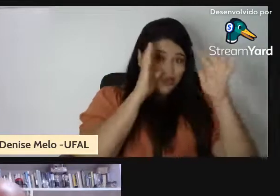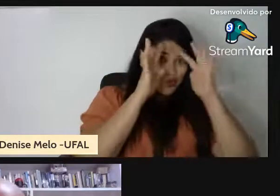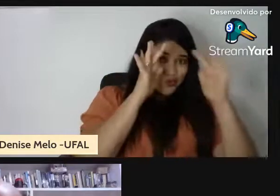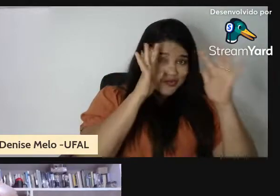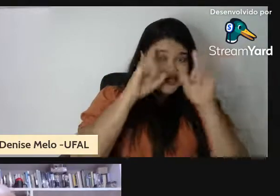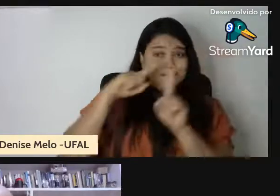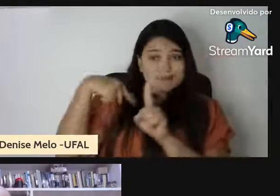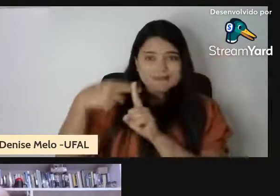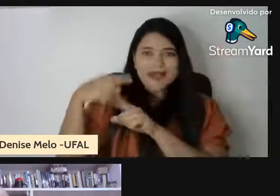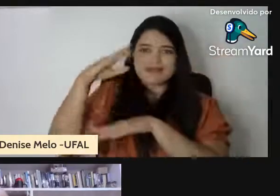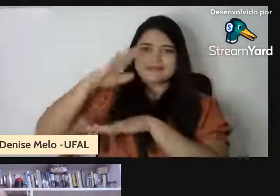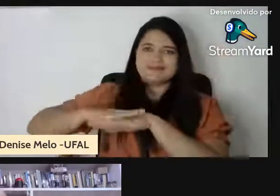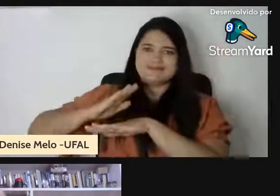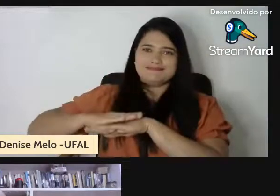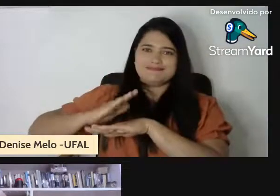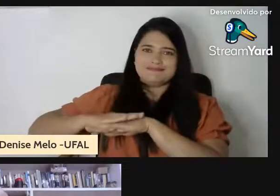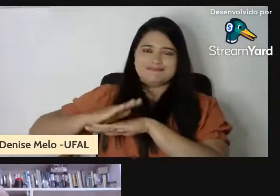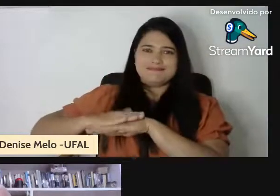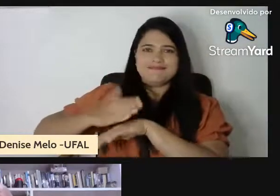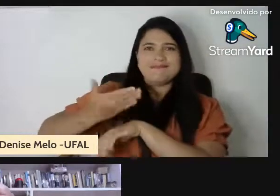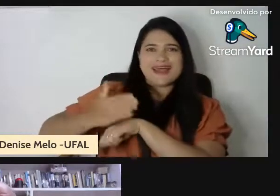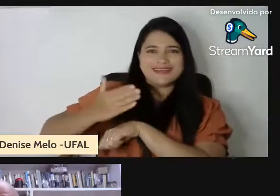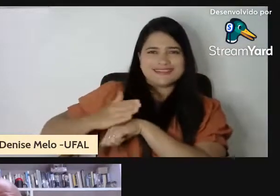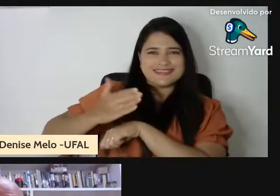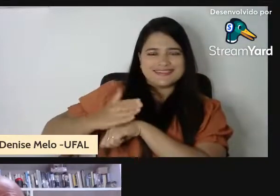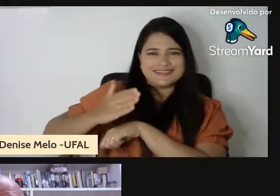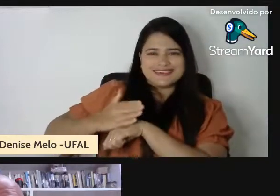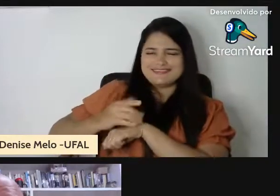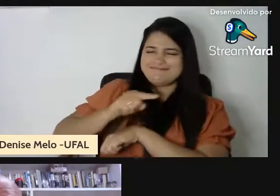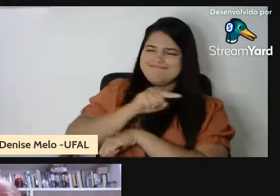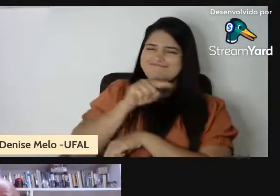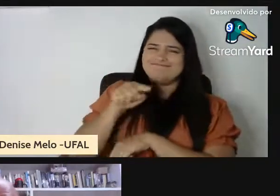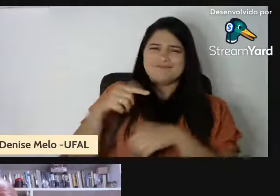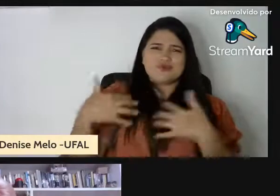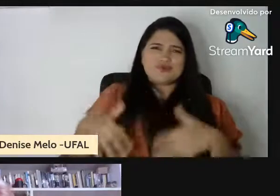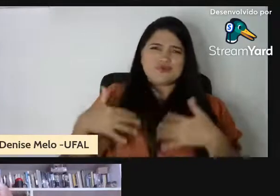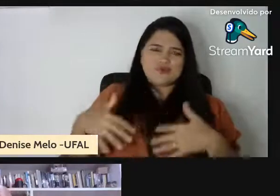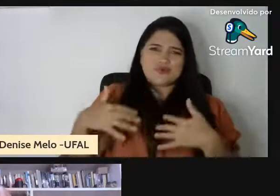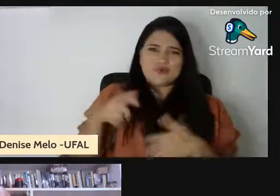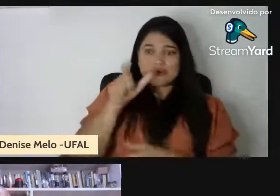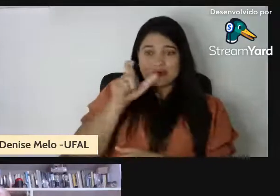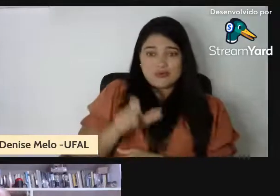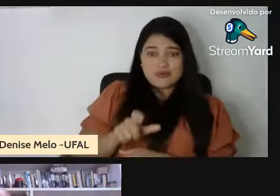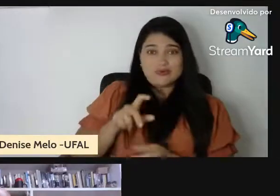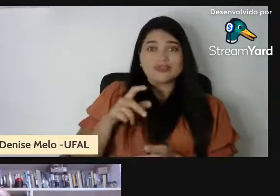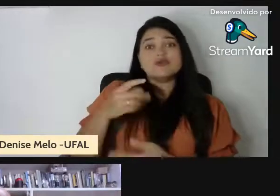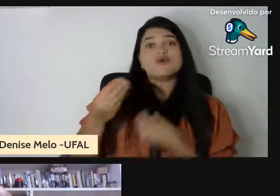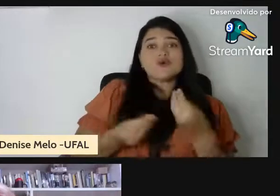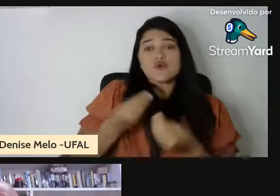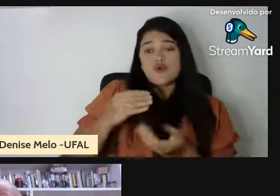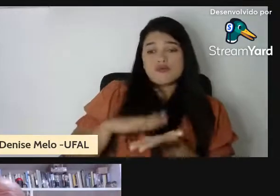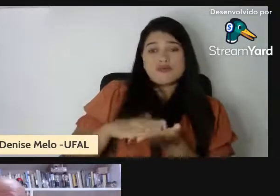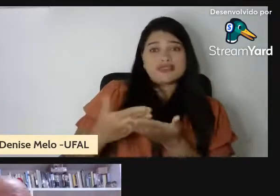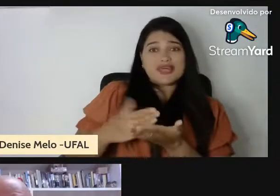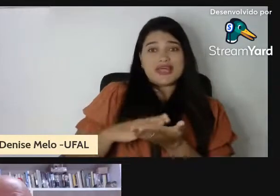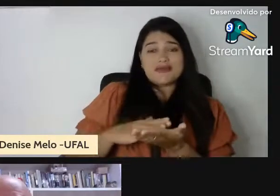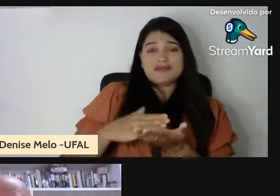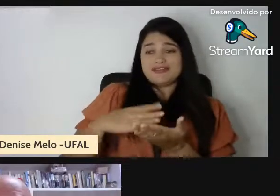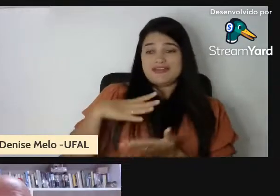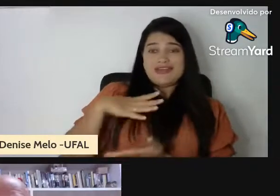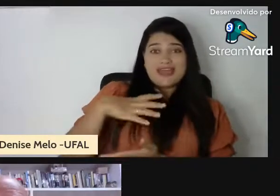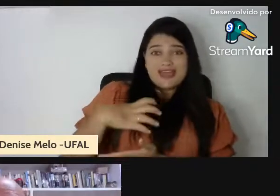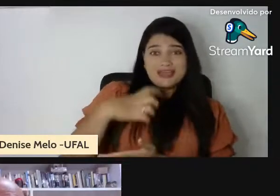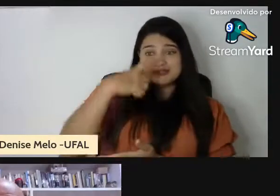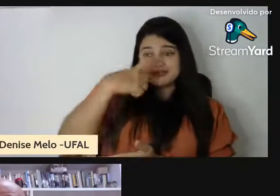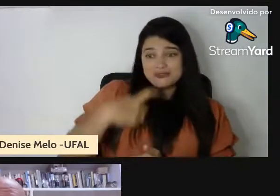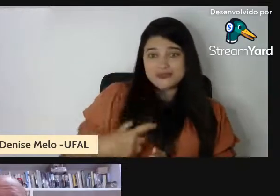interpretação. E o posicionamento ético-estético do intérprete. É a partir desse posicionamento